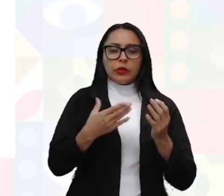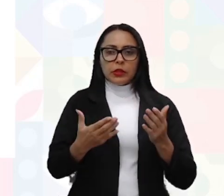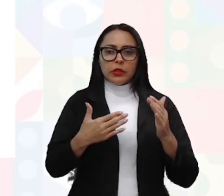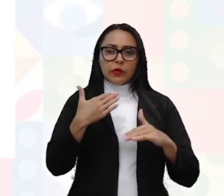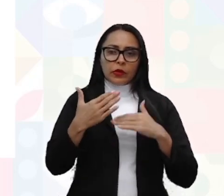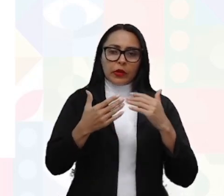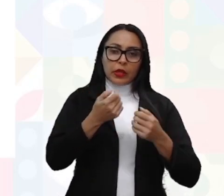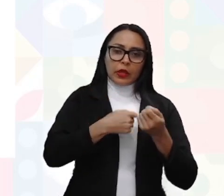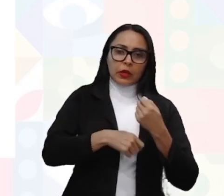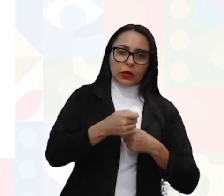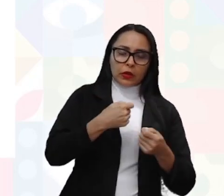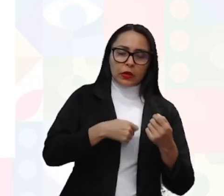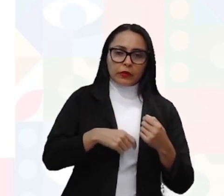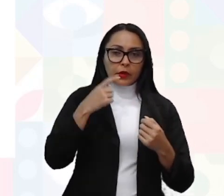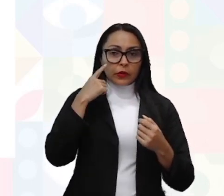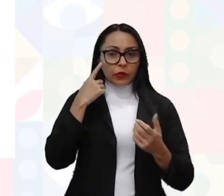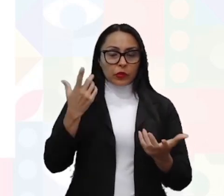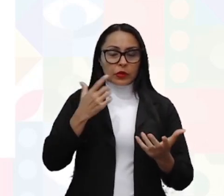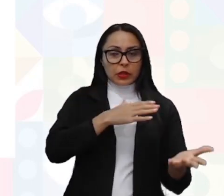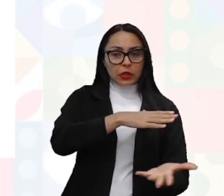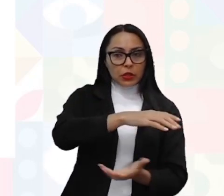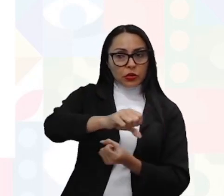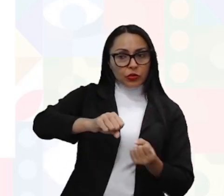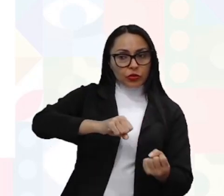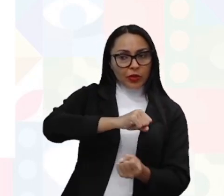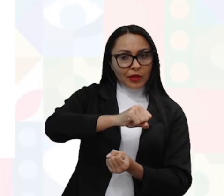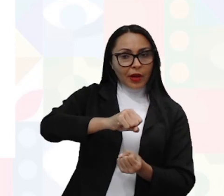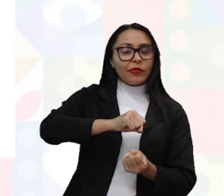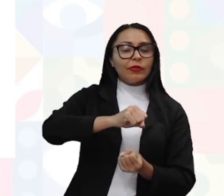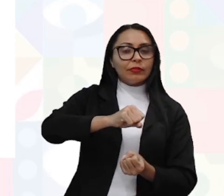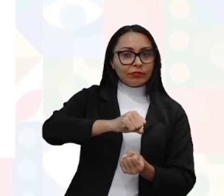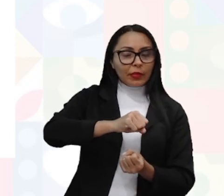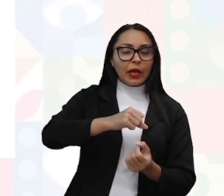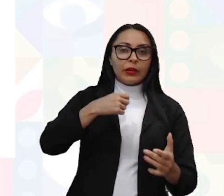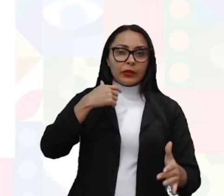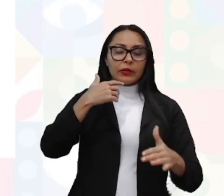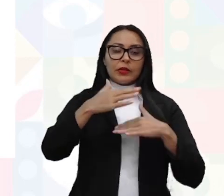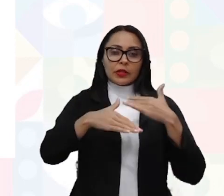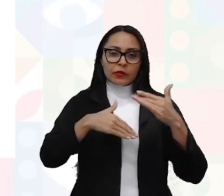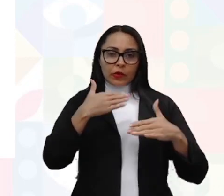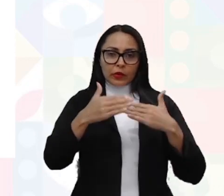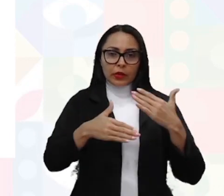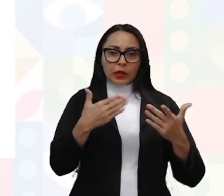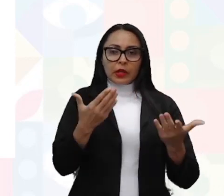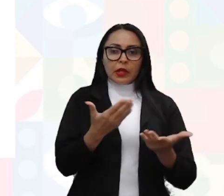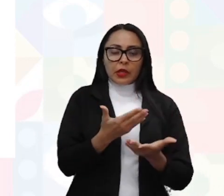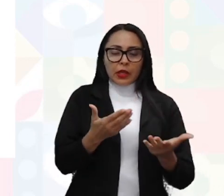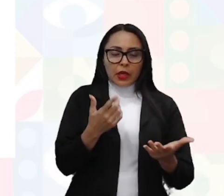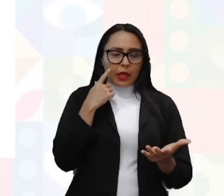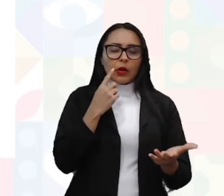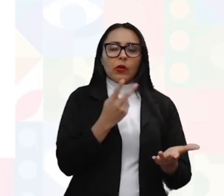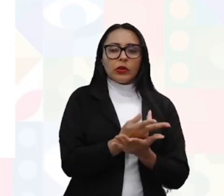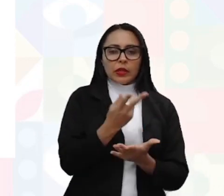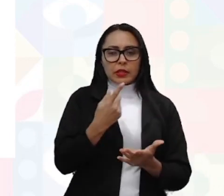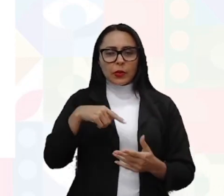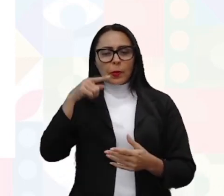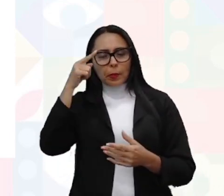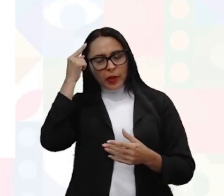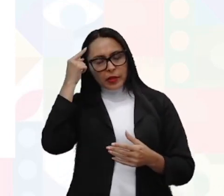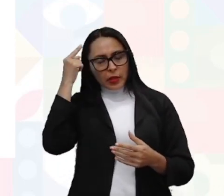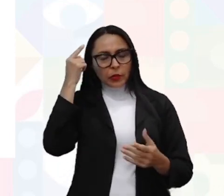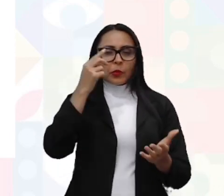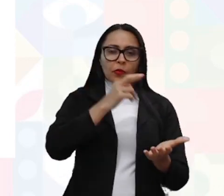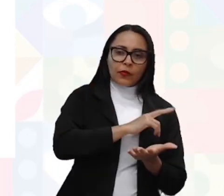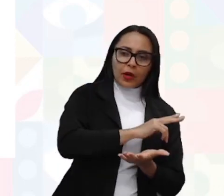desenvolvimento econômico que fosse sustentável. E aí esse desenvolvimento econômico sustentável, ele foi pensado por